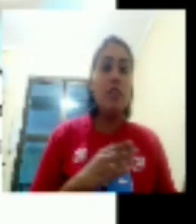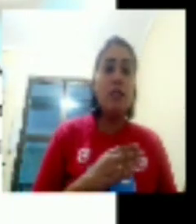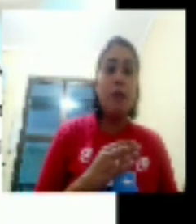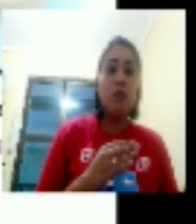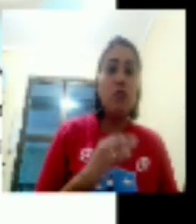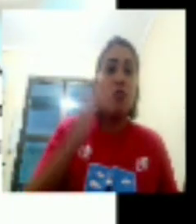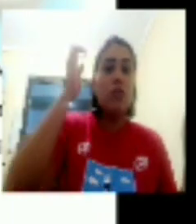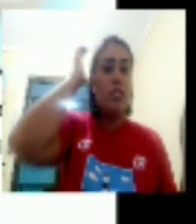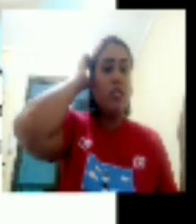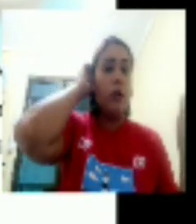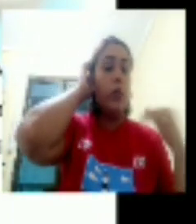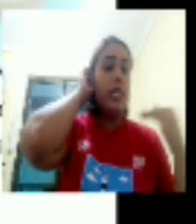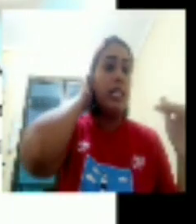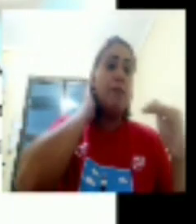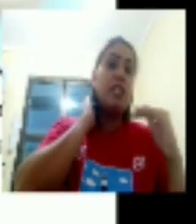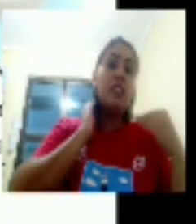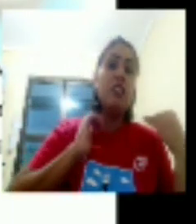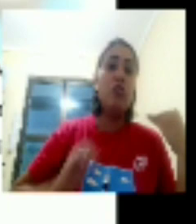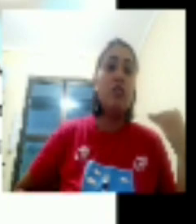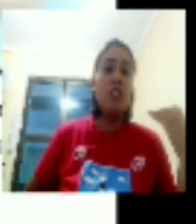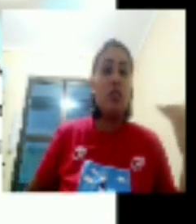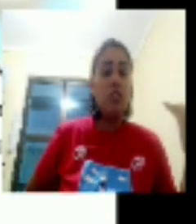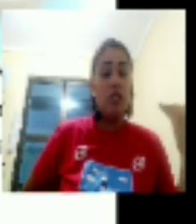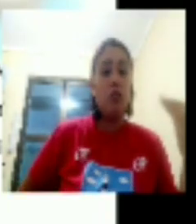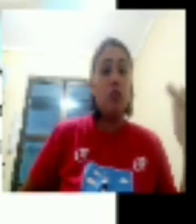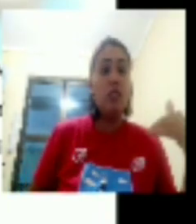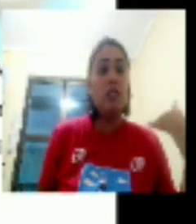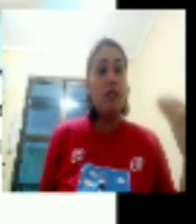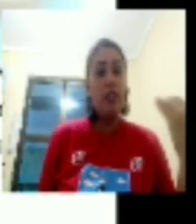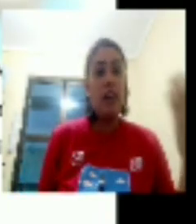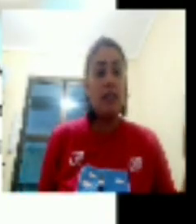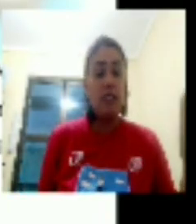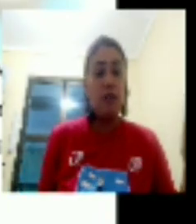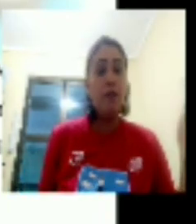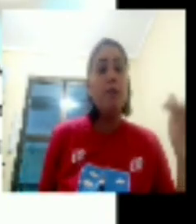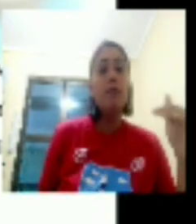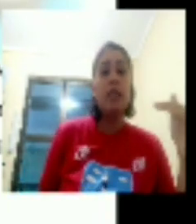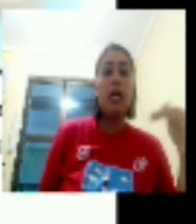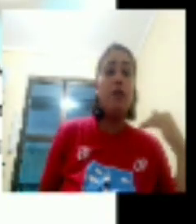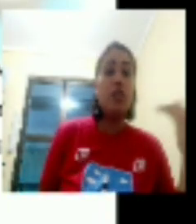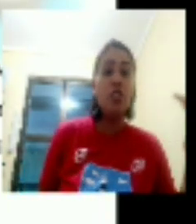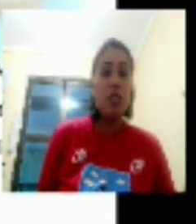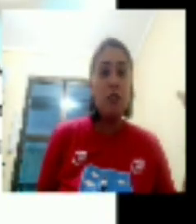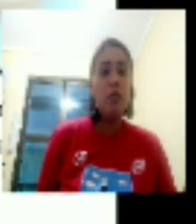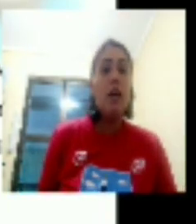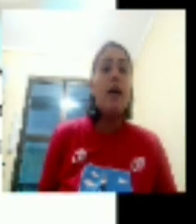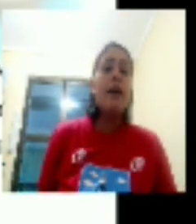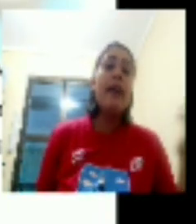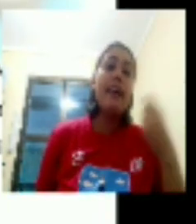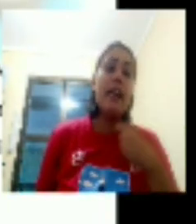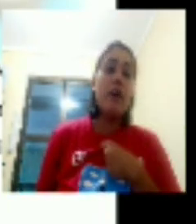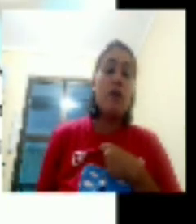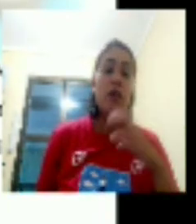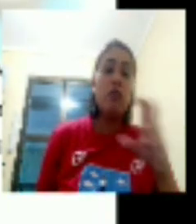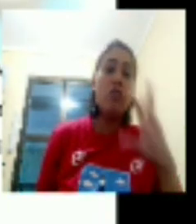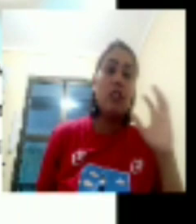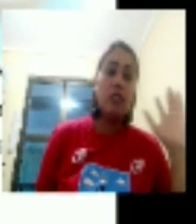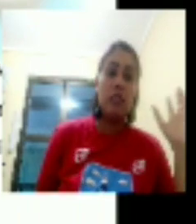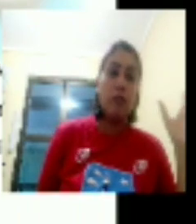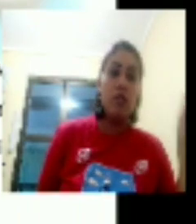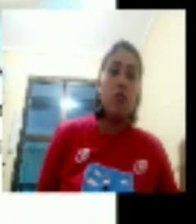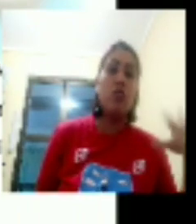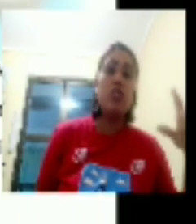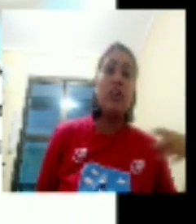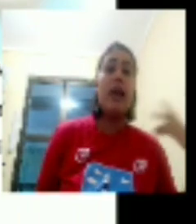estadual e municipal do SUS. Então, o INAMPS ele deixou de ficar ativo, tá? Ele foi extinto. E aí agora todas